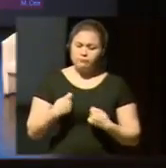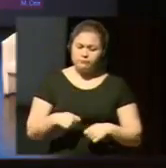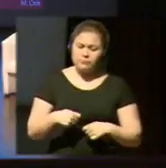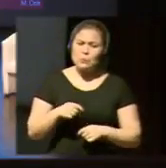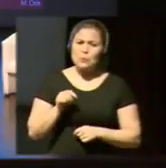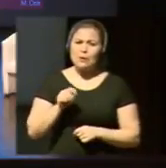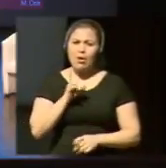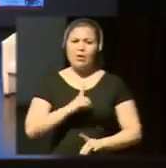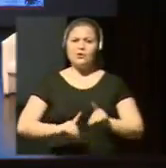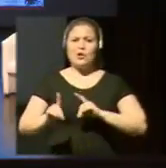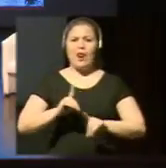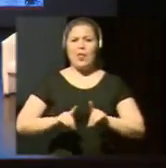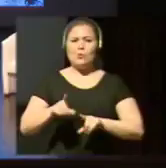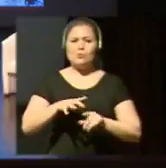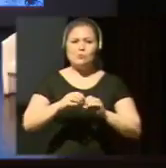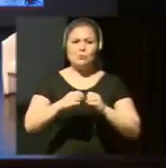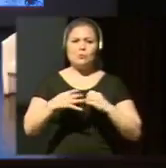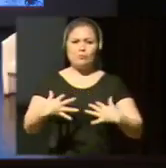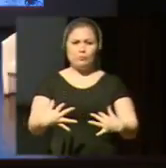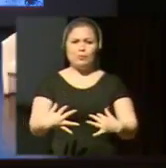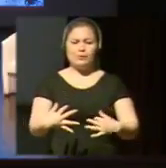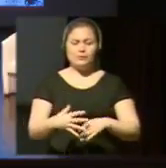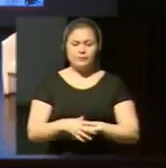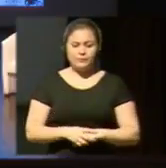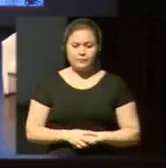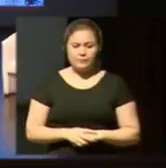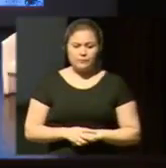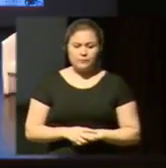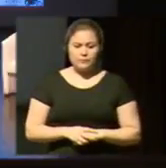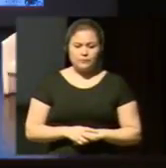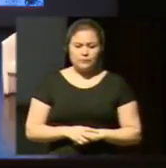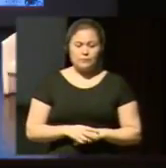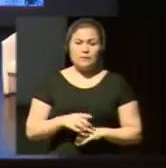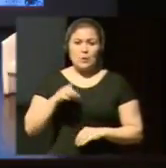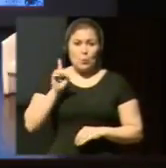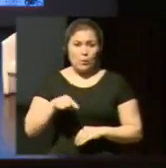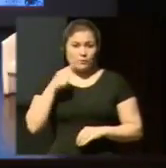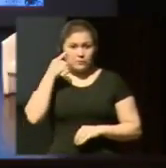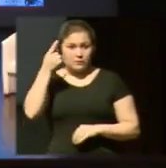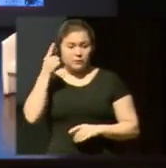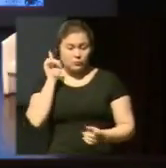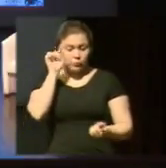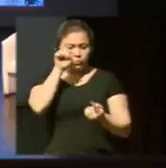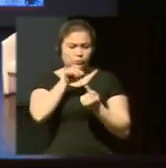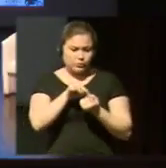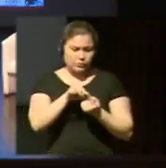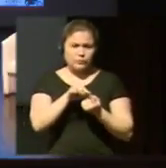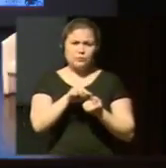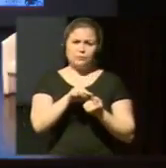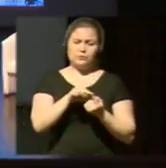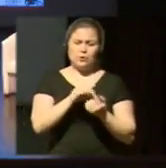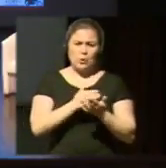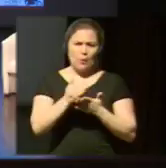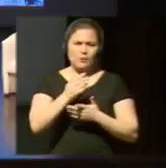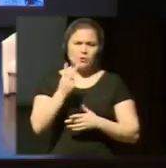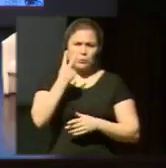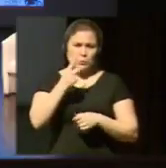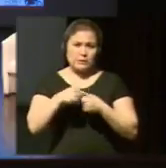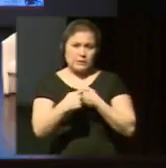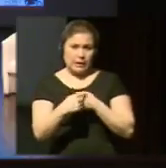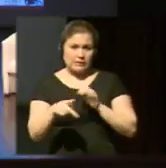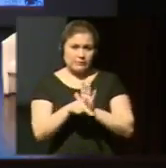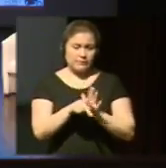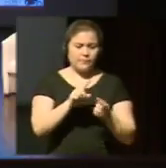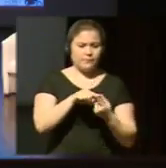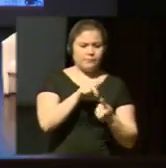necessariamente esse diálogo com o público. Com essa ideia, essa abordagem, que começou em duas cidades,